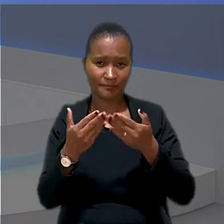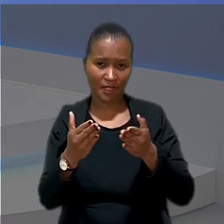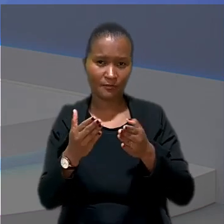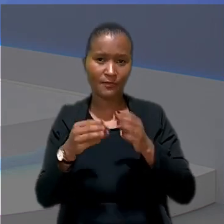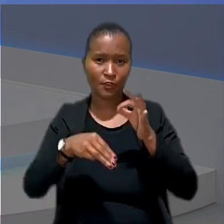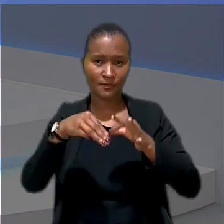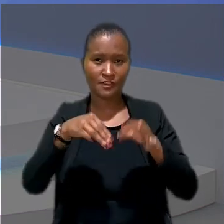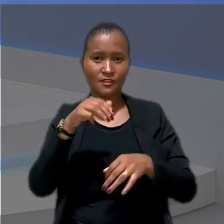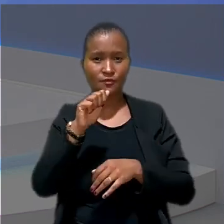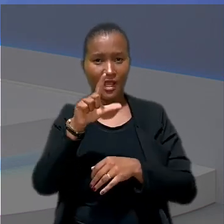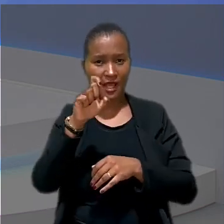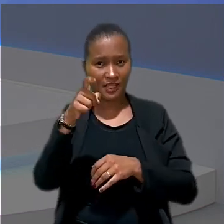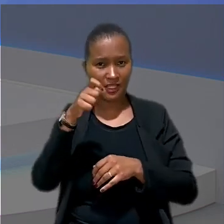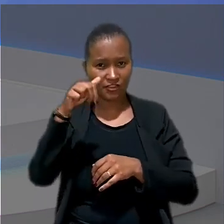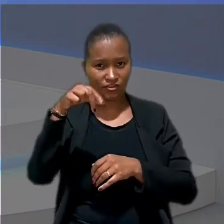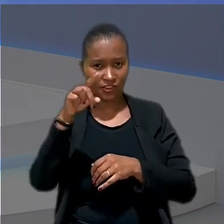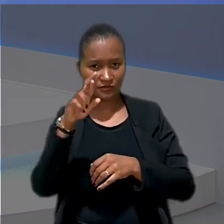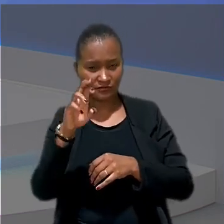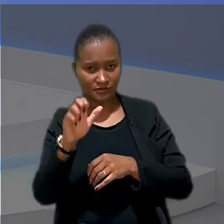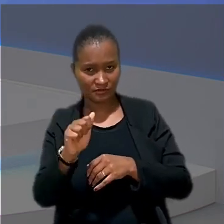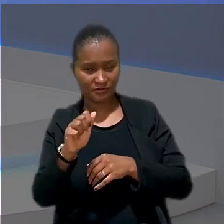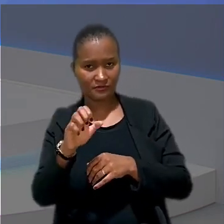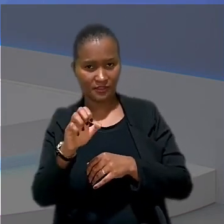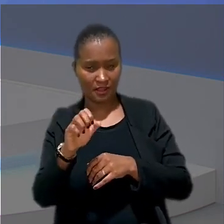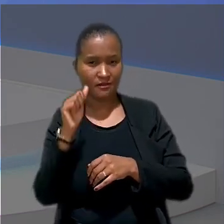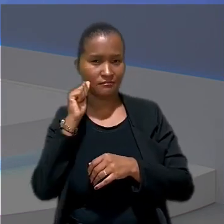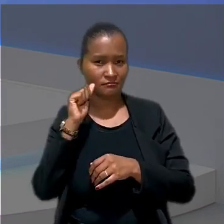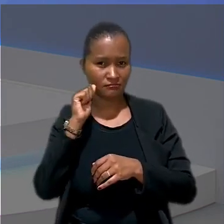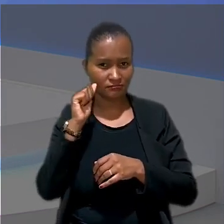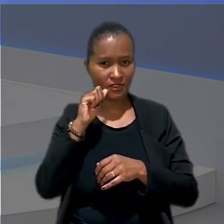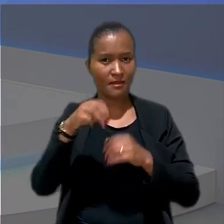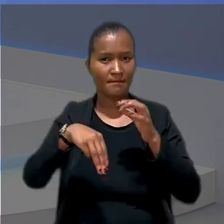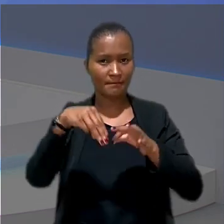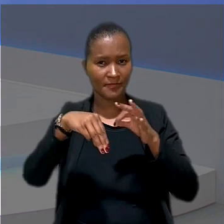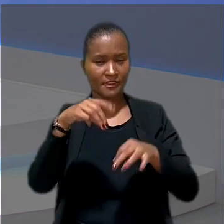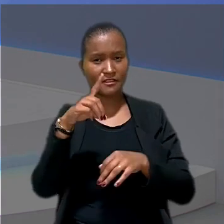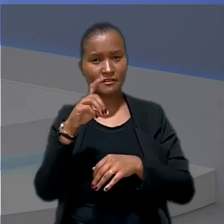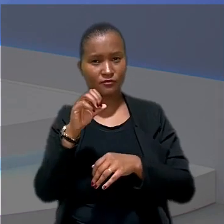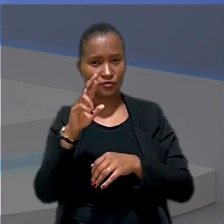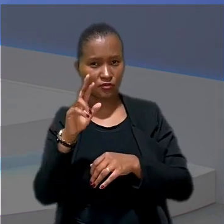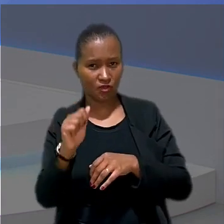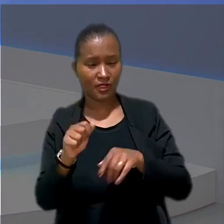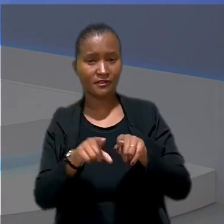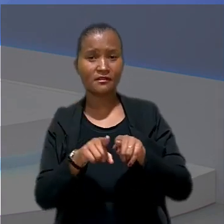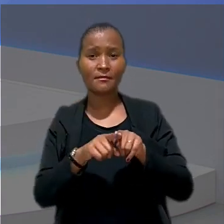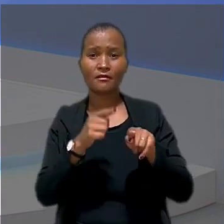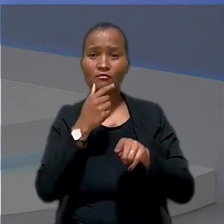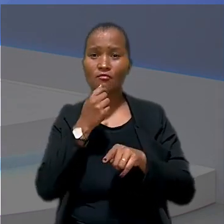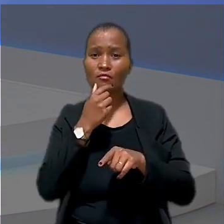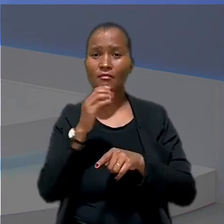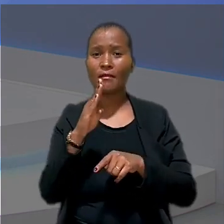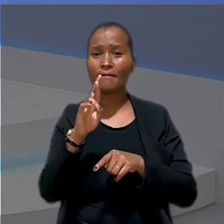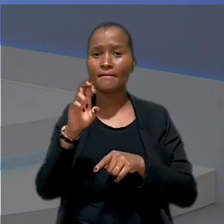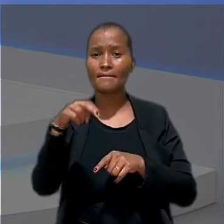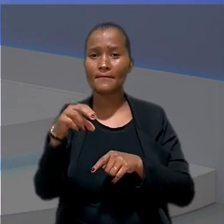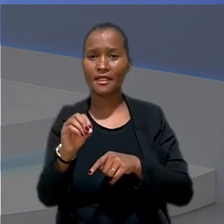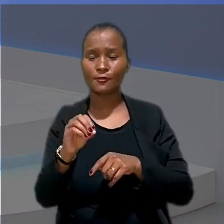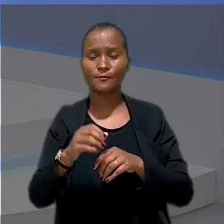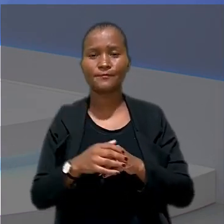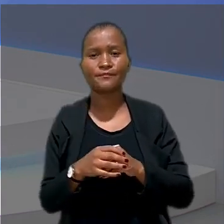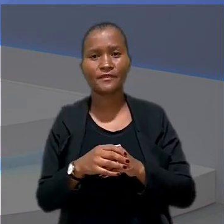ministro Alexandre Ramos, foi acompanhado pela Corregedora-Geral da Justiça do Trabalho, ministra Dora Maria da Costa e o ministro Breno